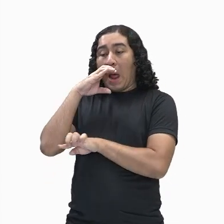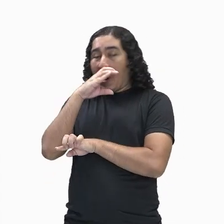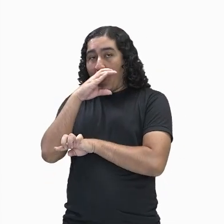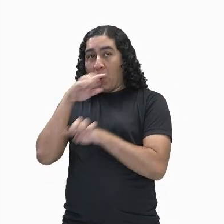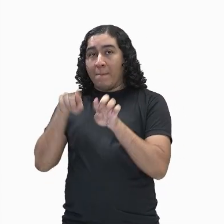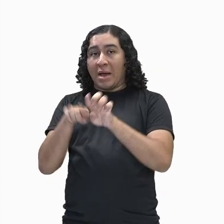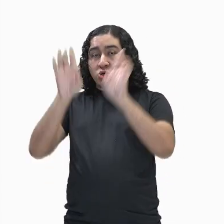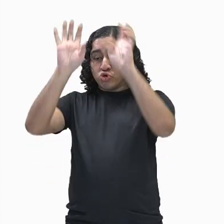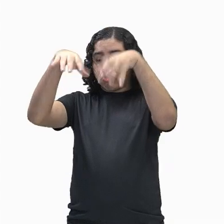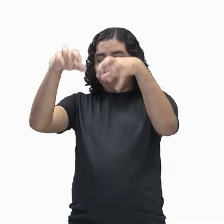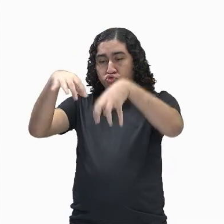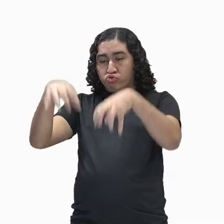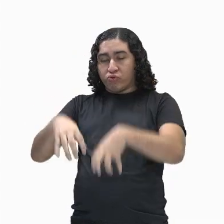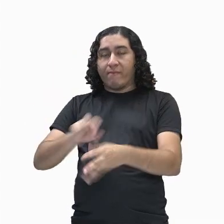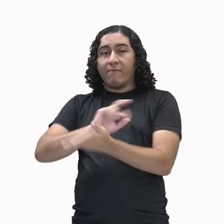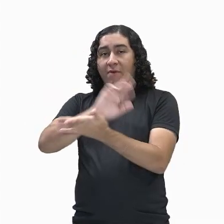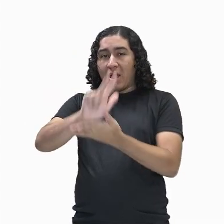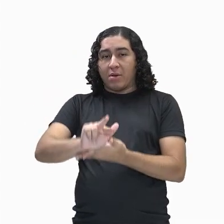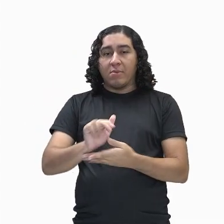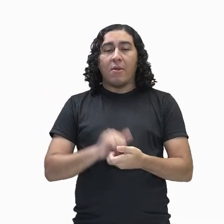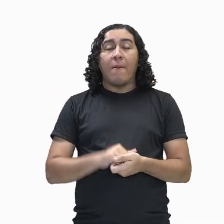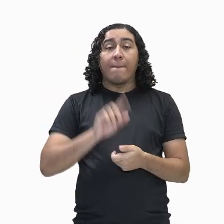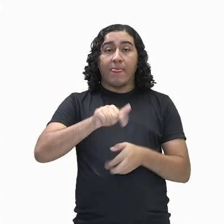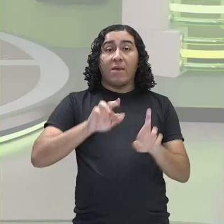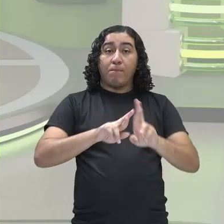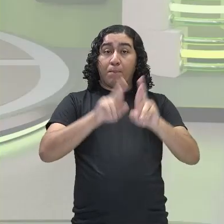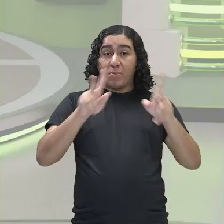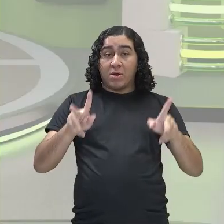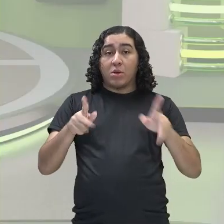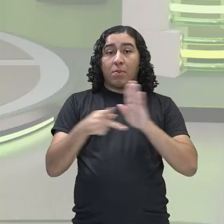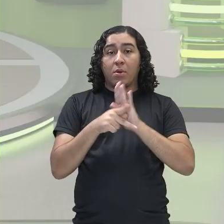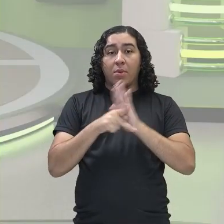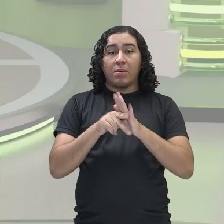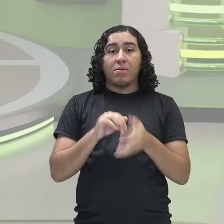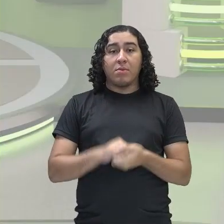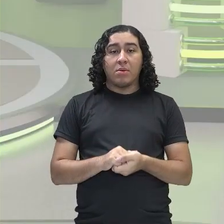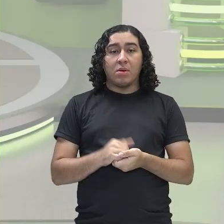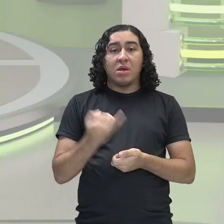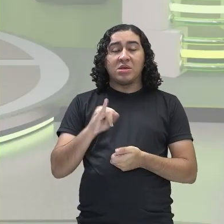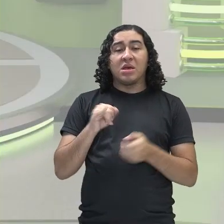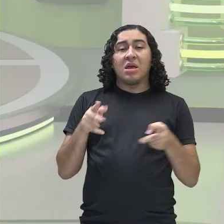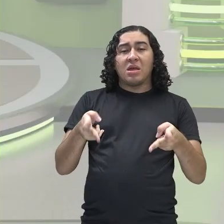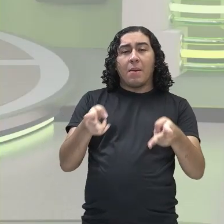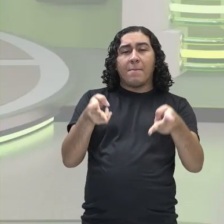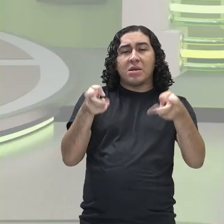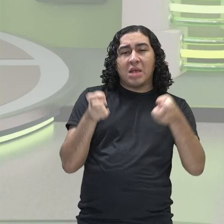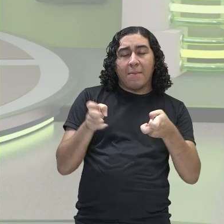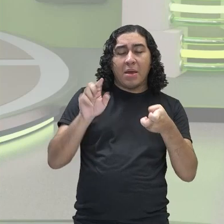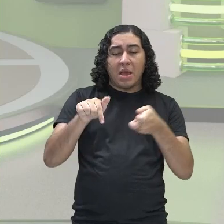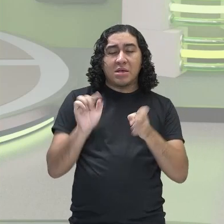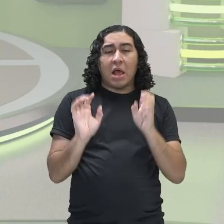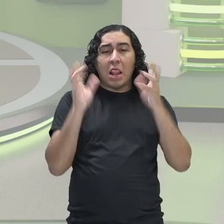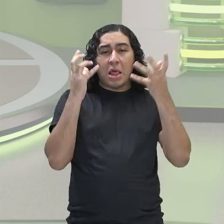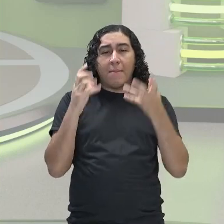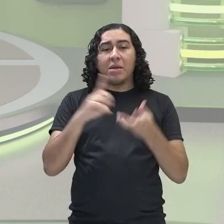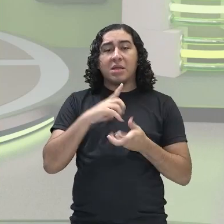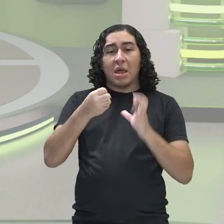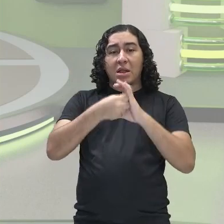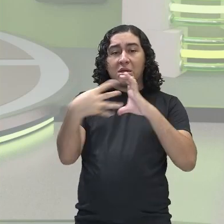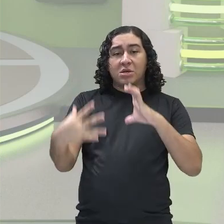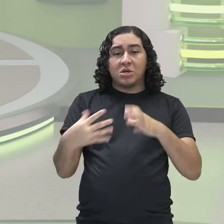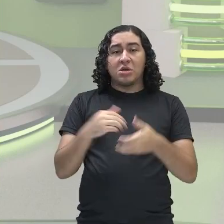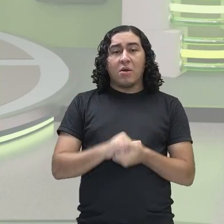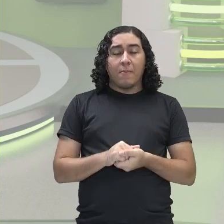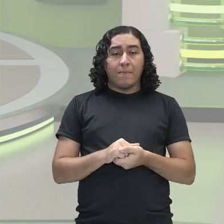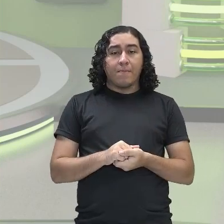Então tem essa diferenciação ali no clima tropical, e quando a gente fala desse clima, geralmente tem essa característica, o inverno